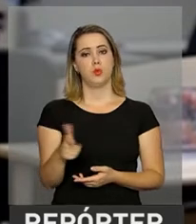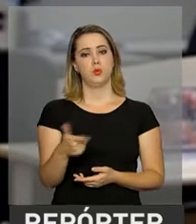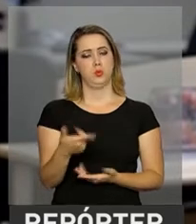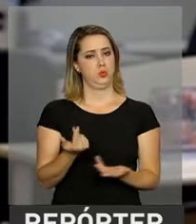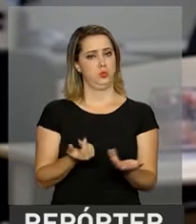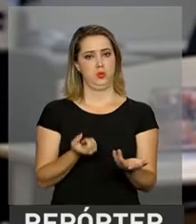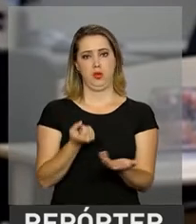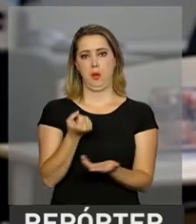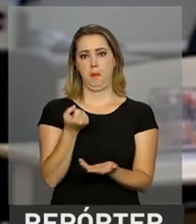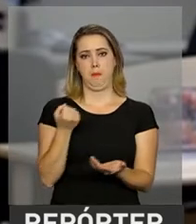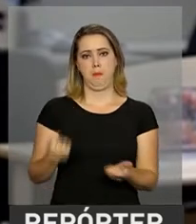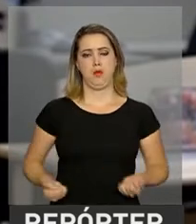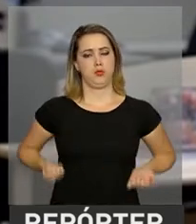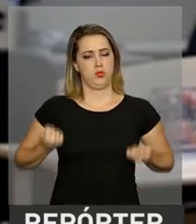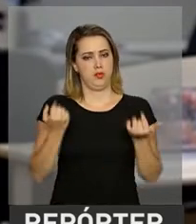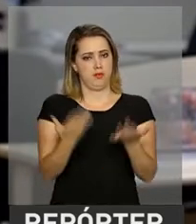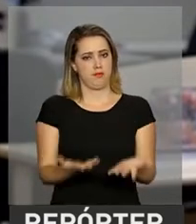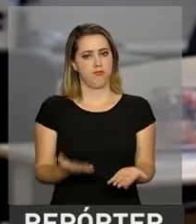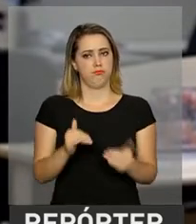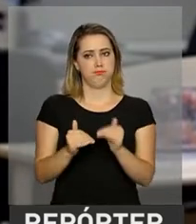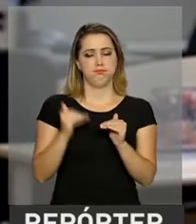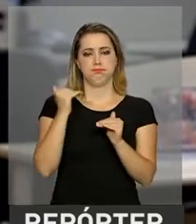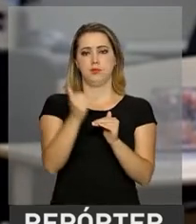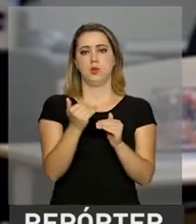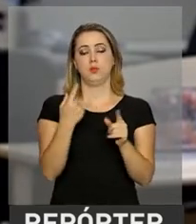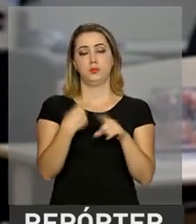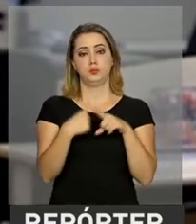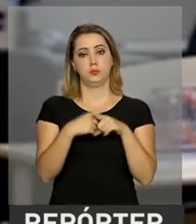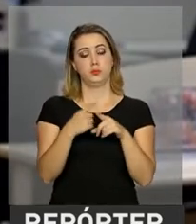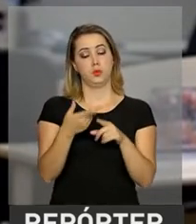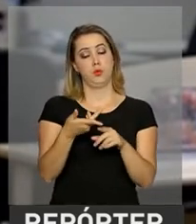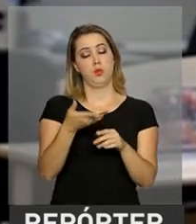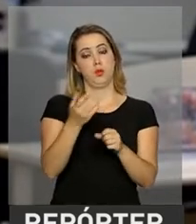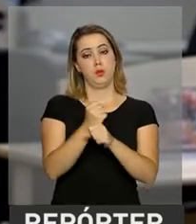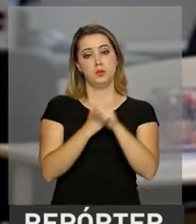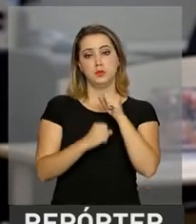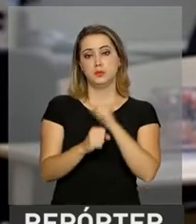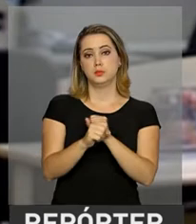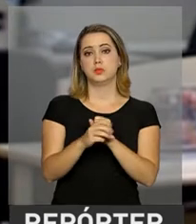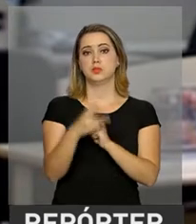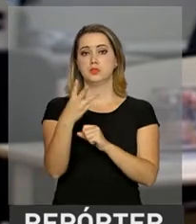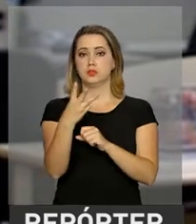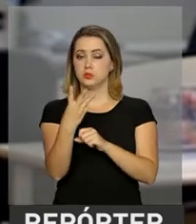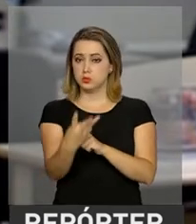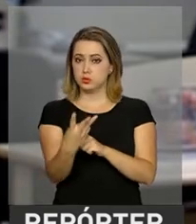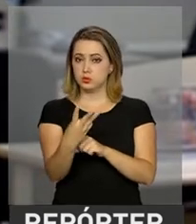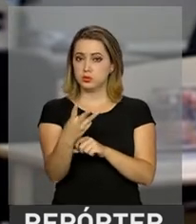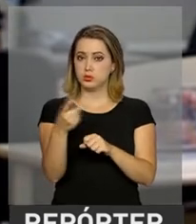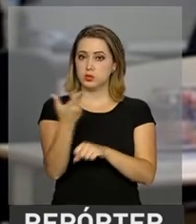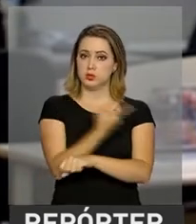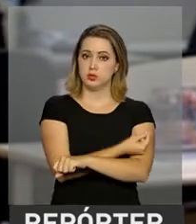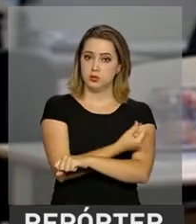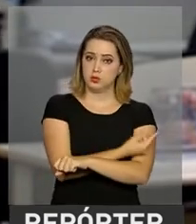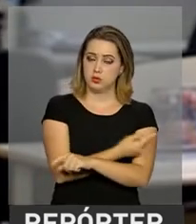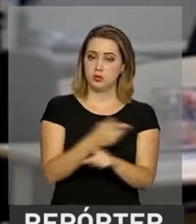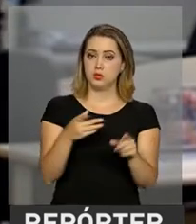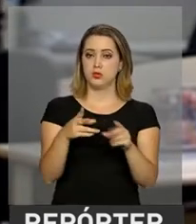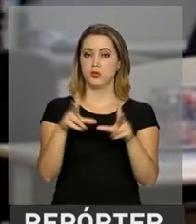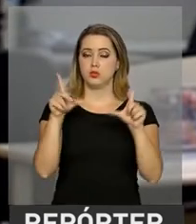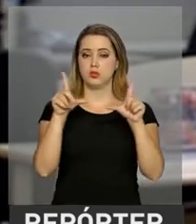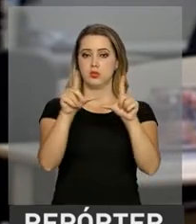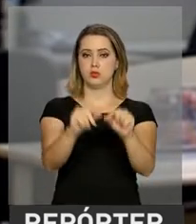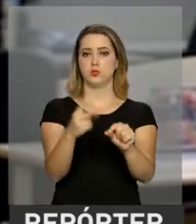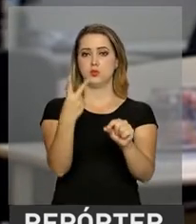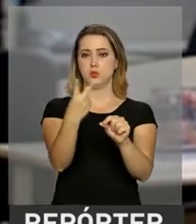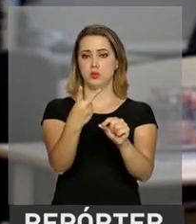custos extras para o governo, já que no ano passado, com a redução de 3 para 2 doses no esquema vacinal das meninas, o valor previsto